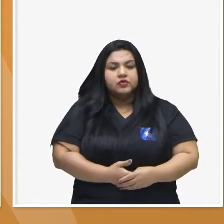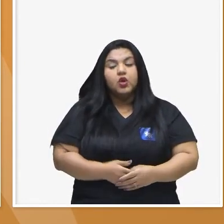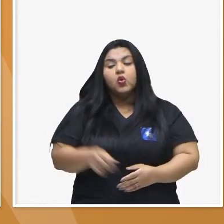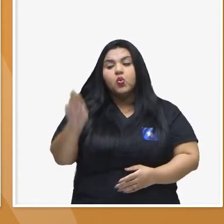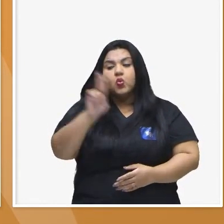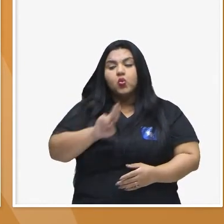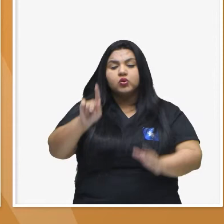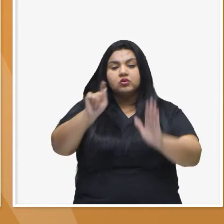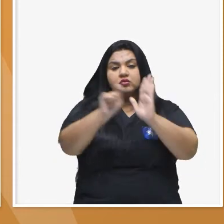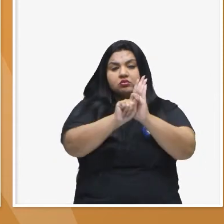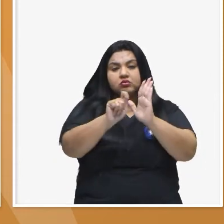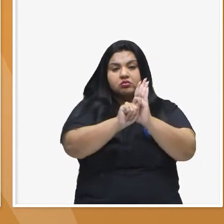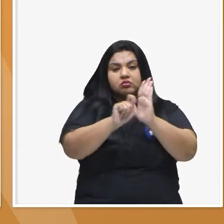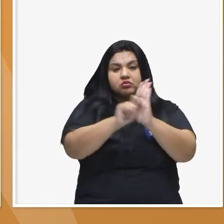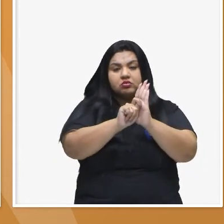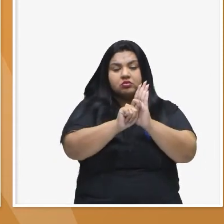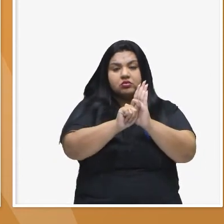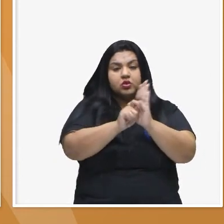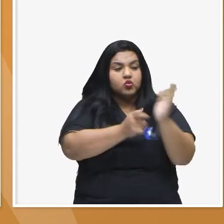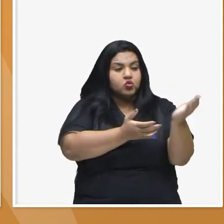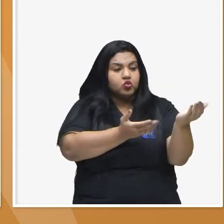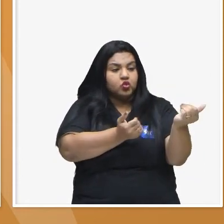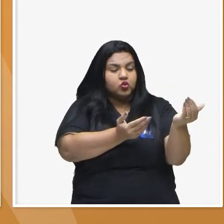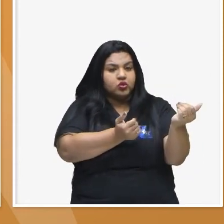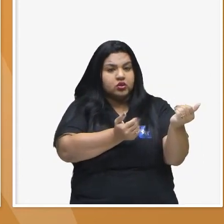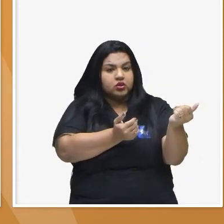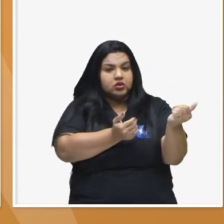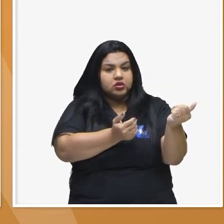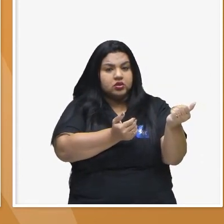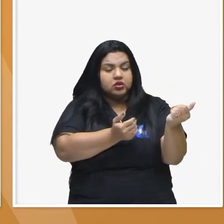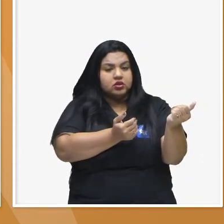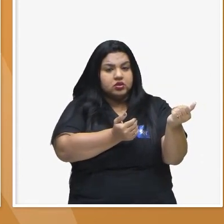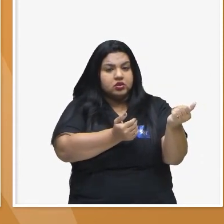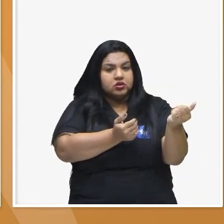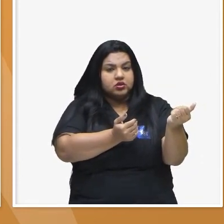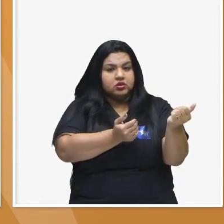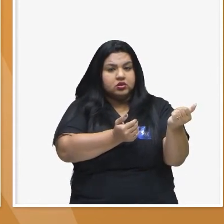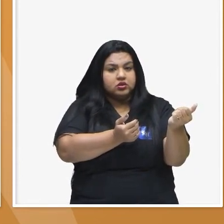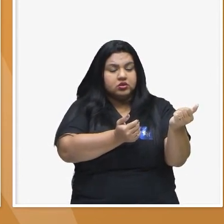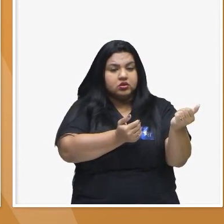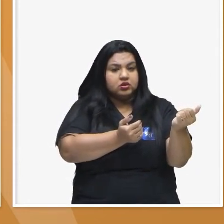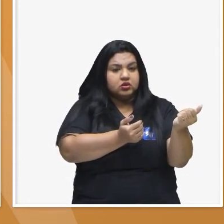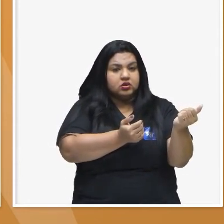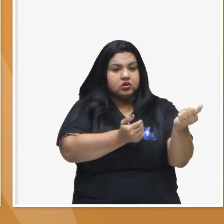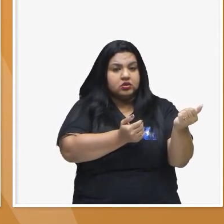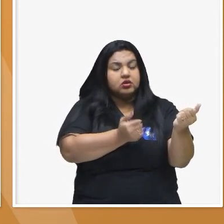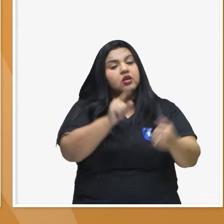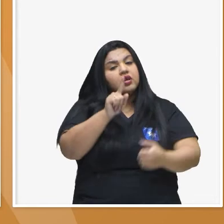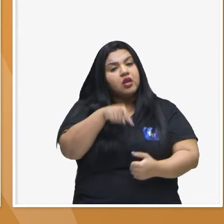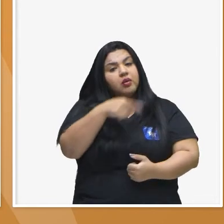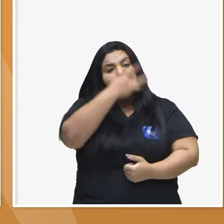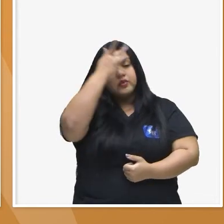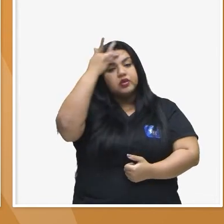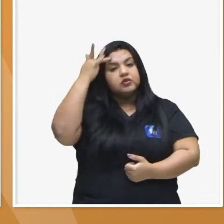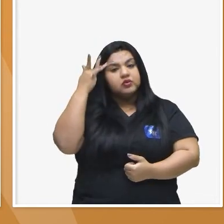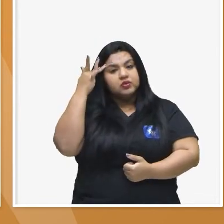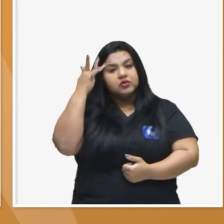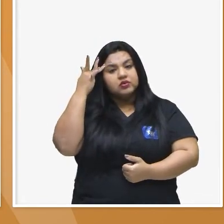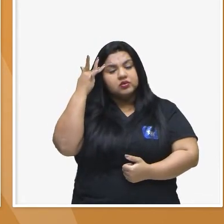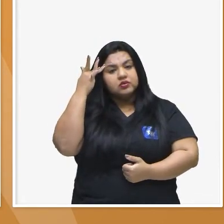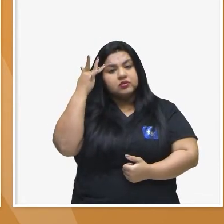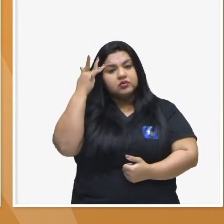droga. Né? O jovem, até em tese, ele é uma pessoa, né,